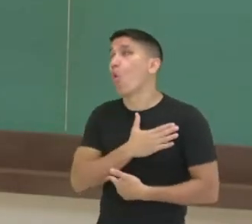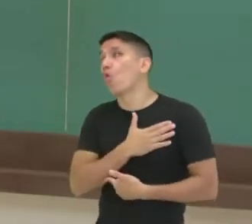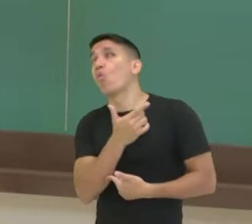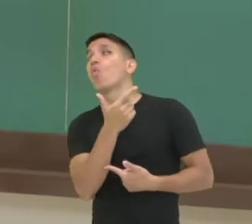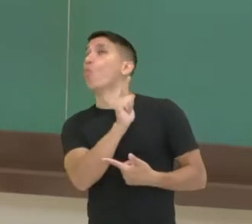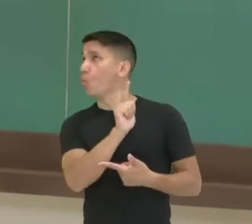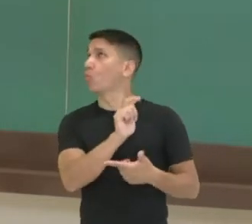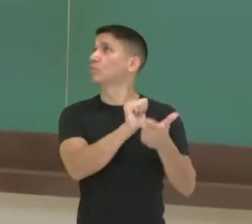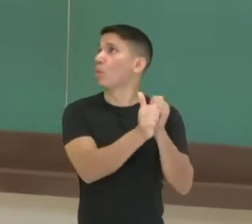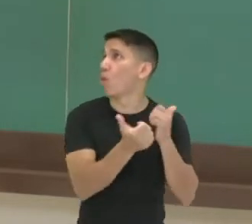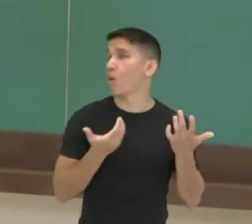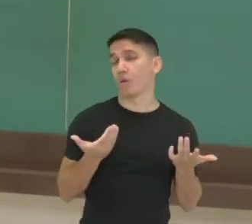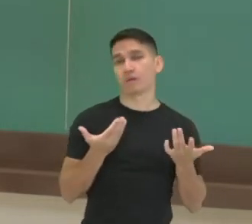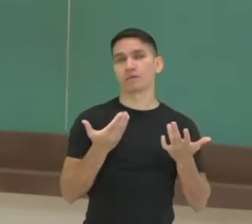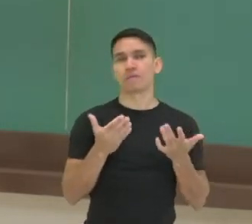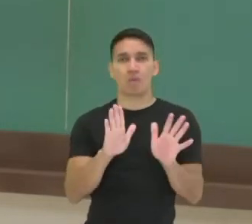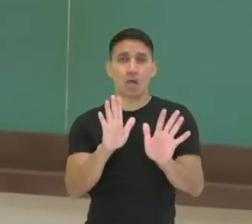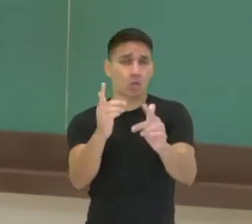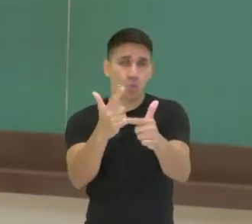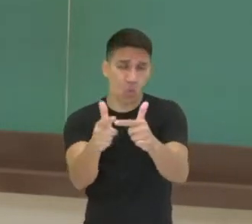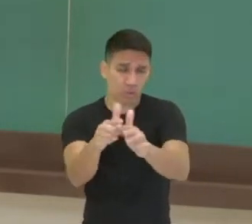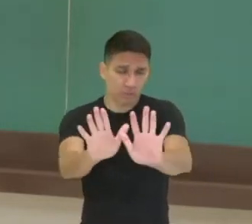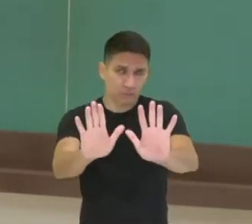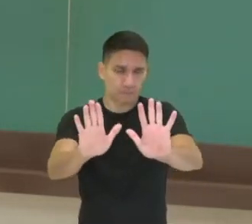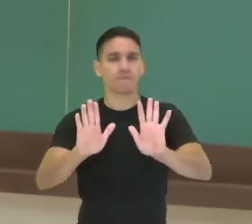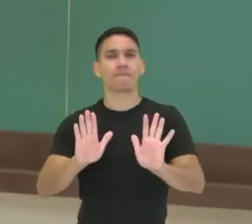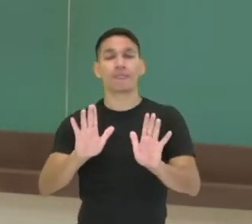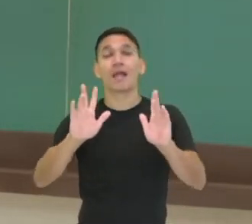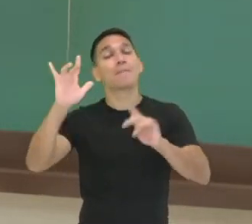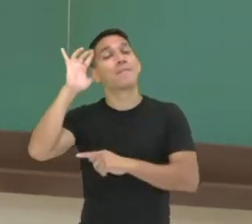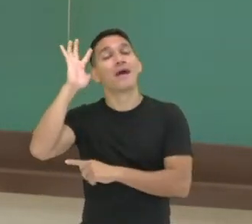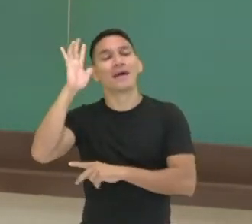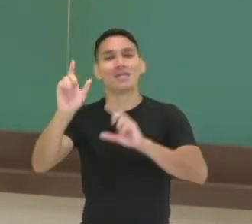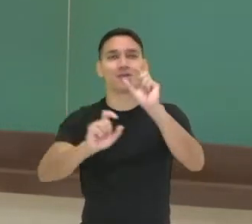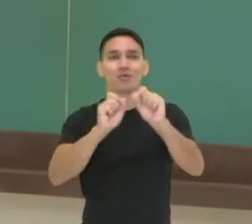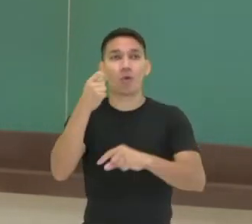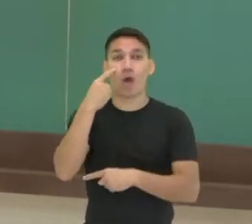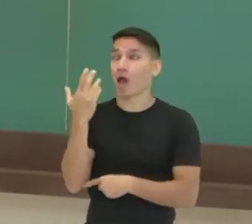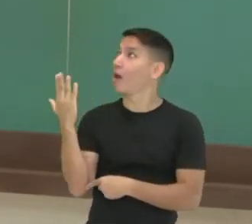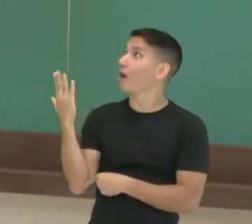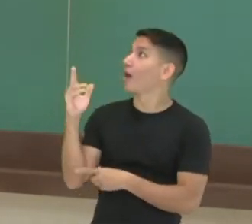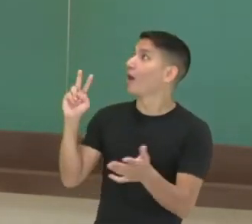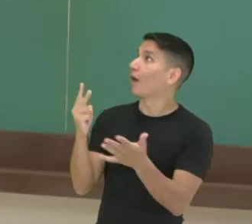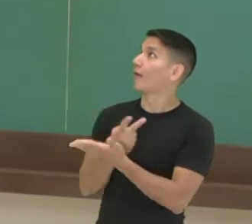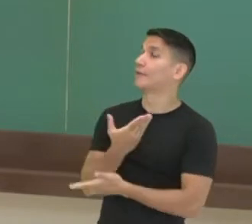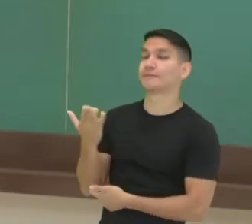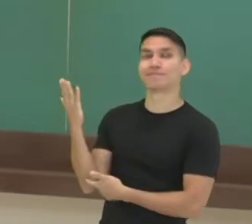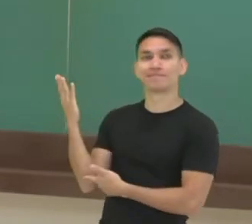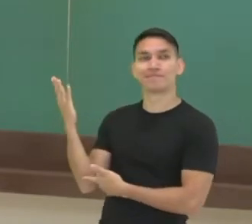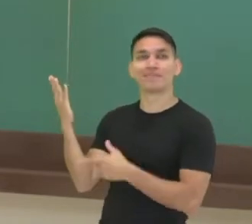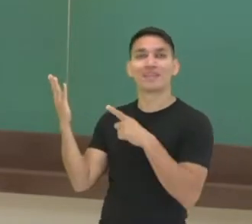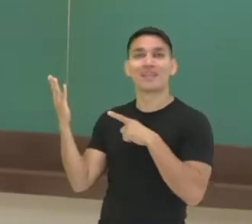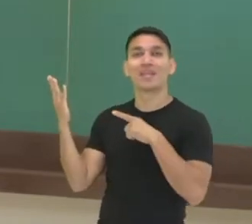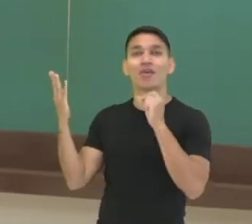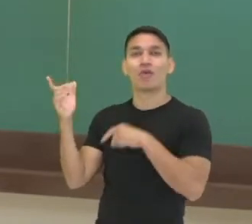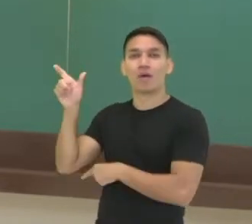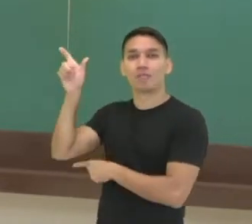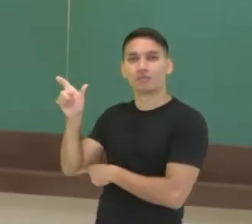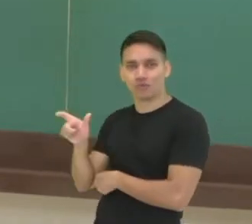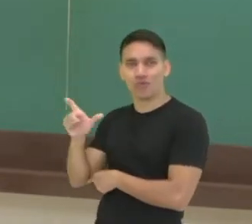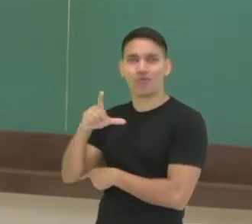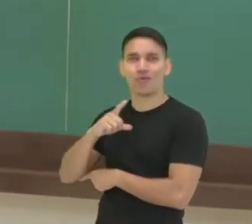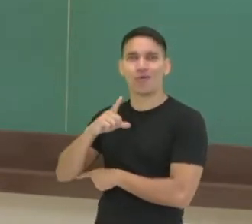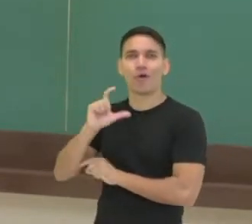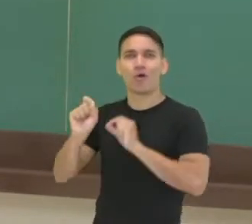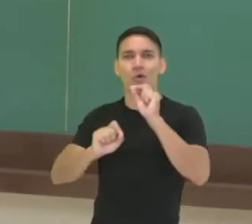esporte. Mas não importa, vamos imaginar esta cena. Nós temos aqui os jogadores,